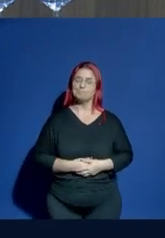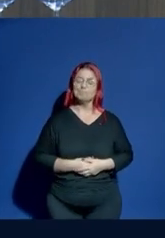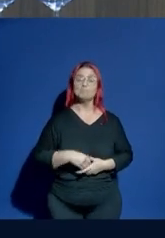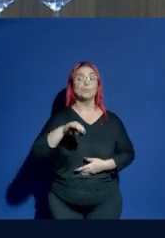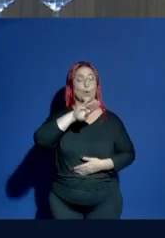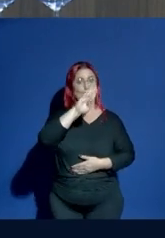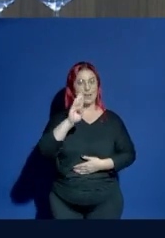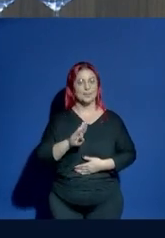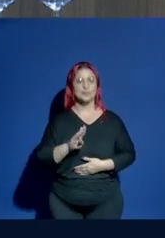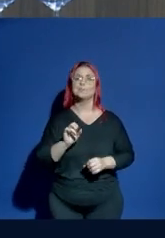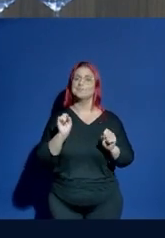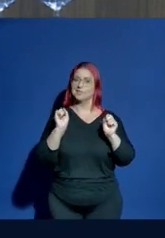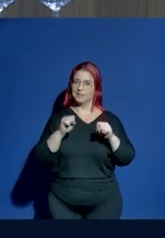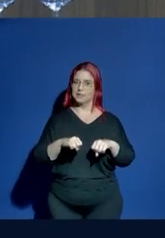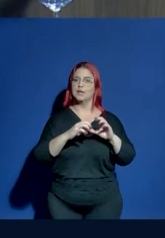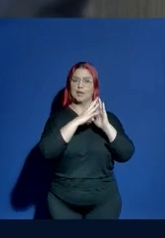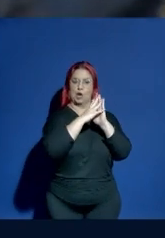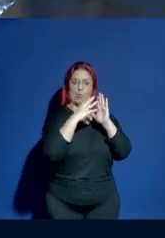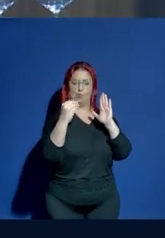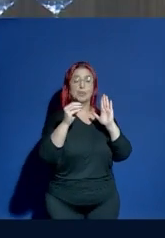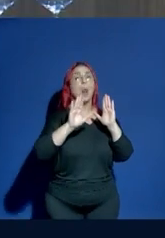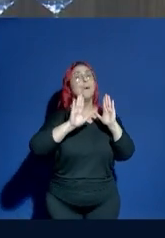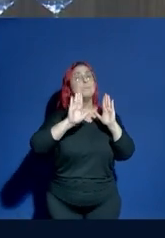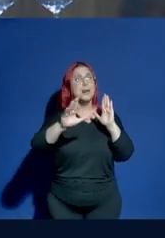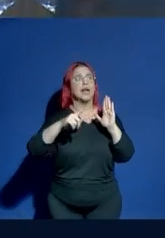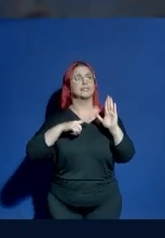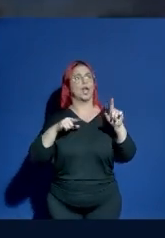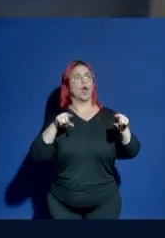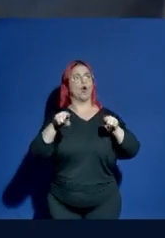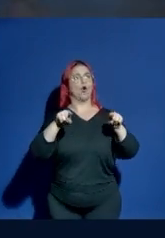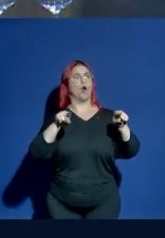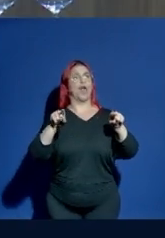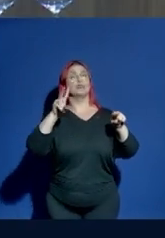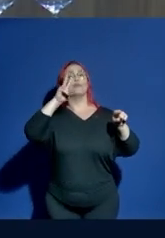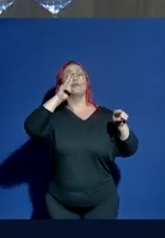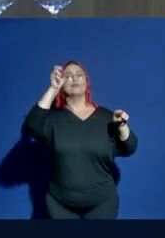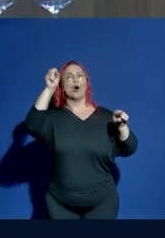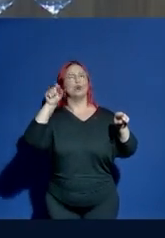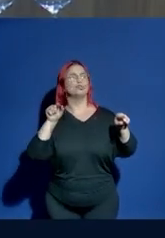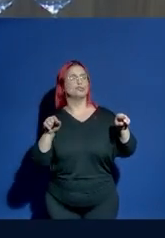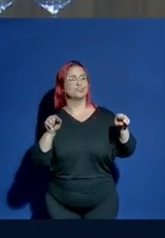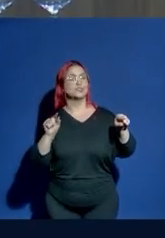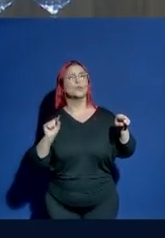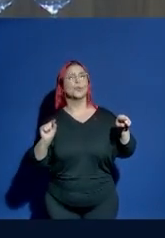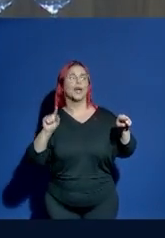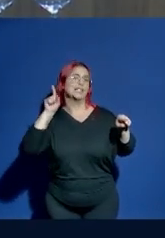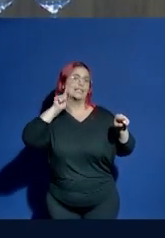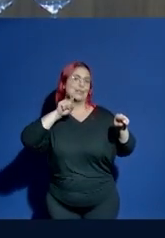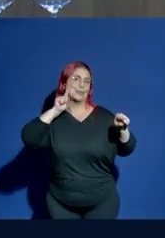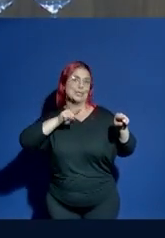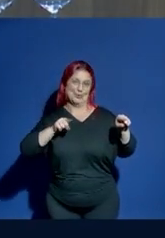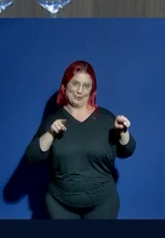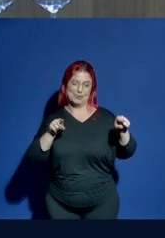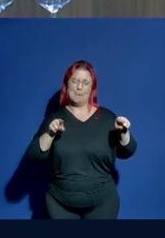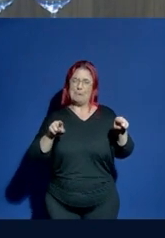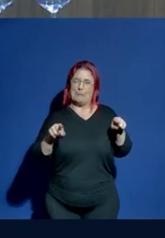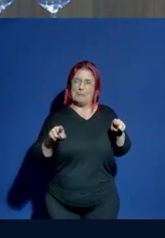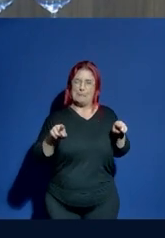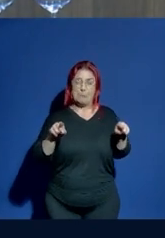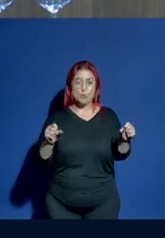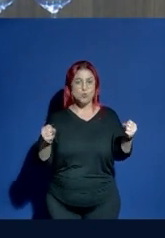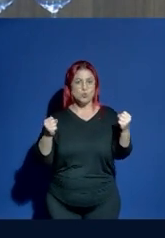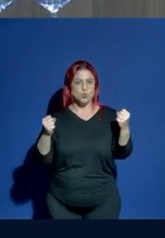uma vitrine, mas nós temos um concorrente forte, que são os Estados Unidos.